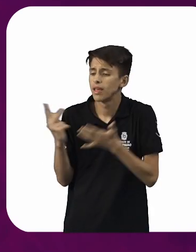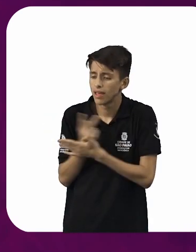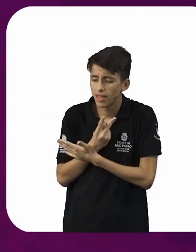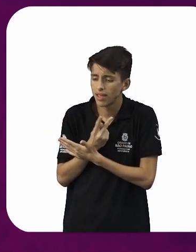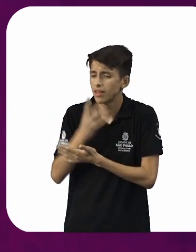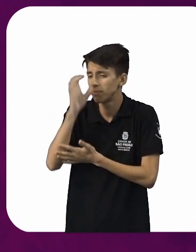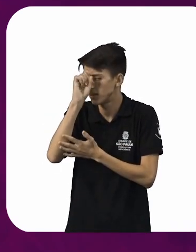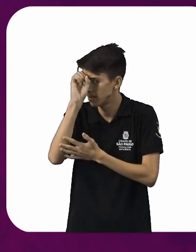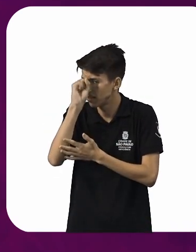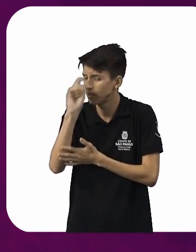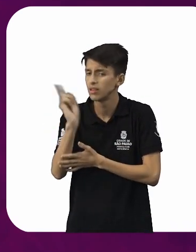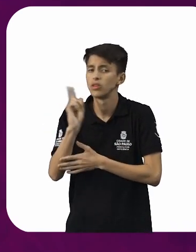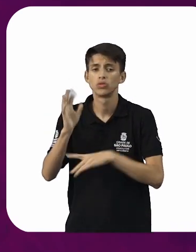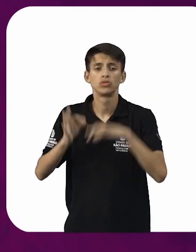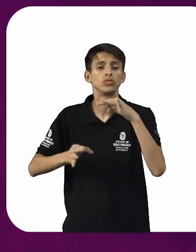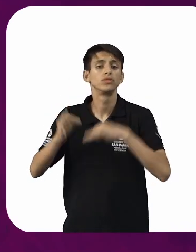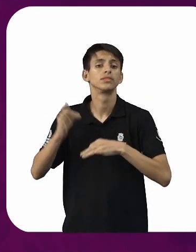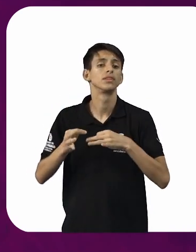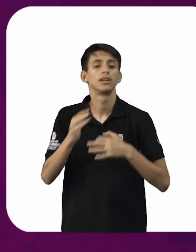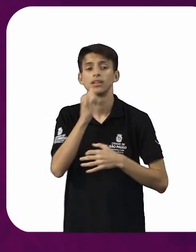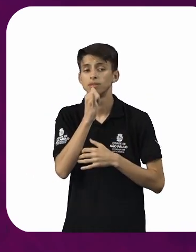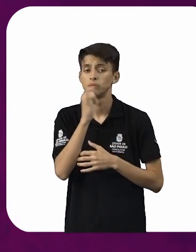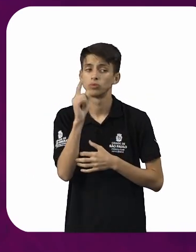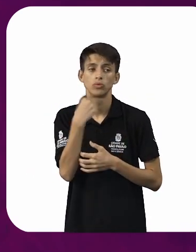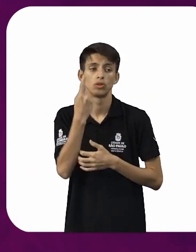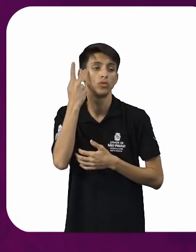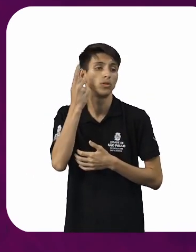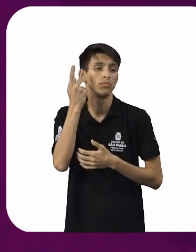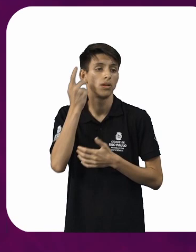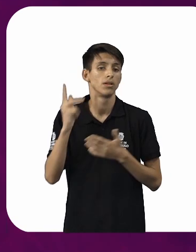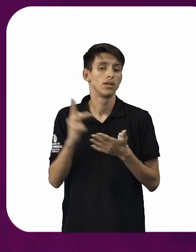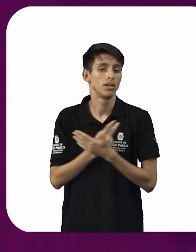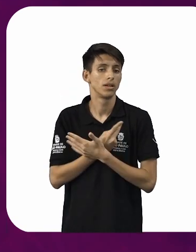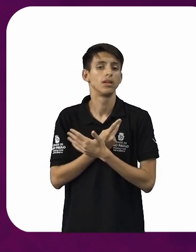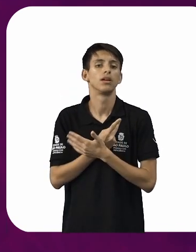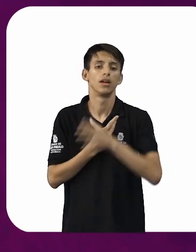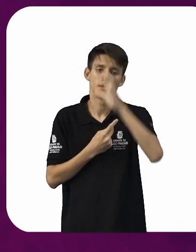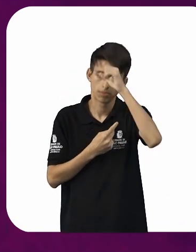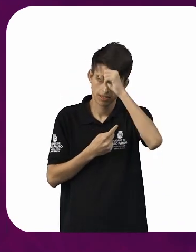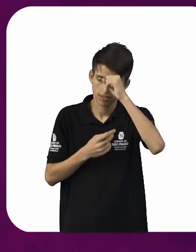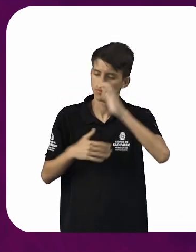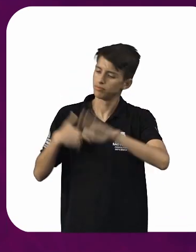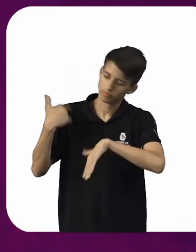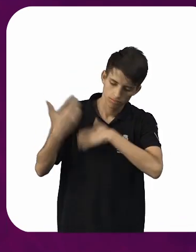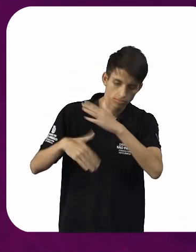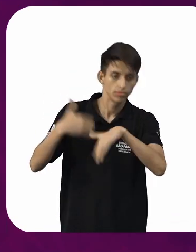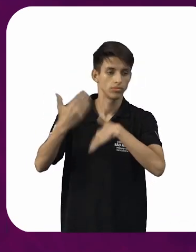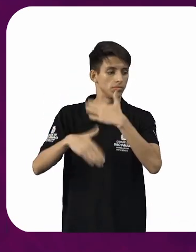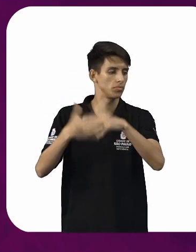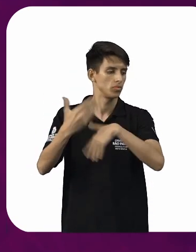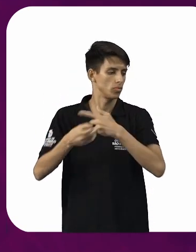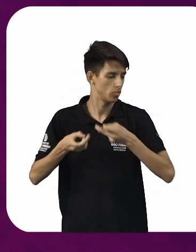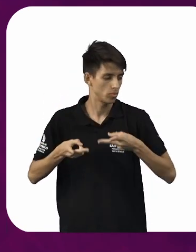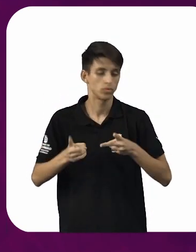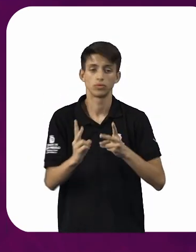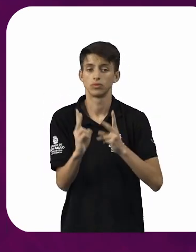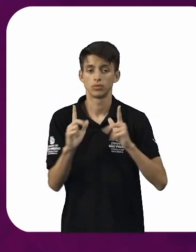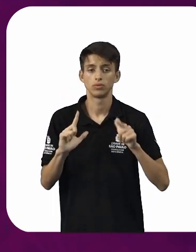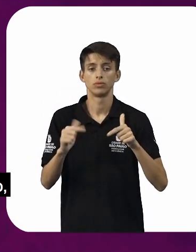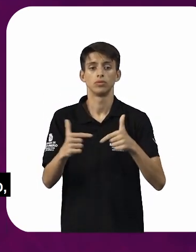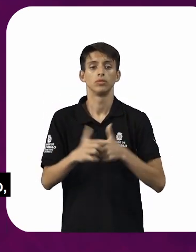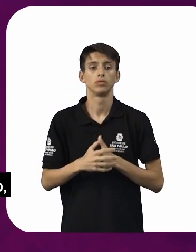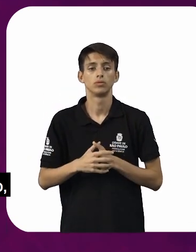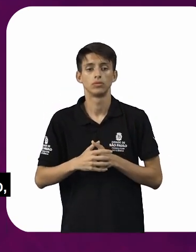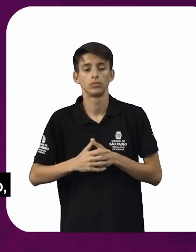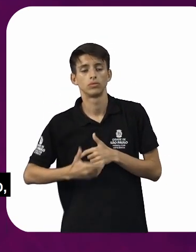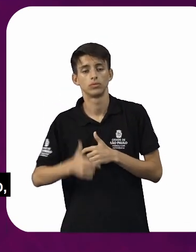desculpa, errei, e não buscar justificativas para isso, porque a gente erra mesmo. Aprendeu, bola para frente, sigamos aí, né, na luta.